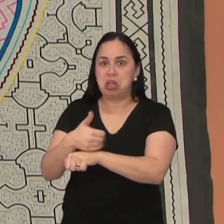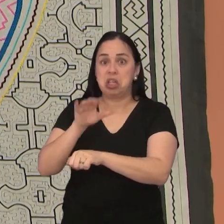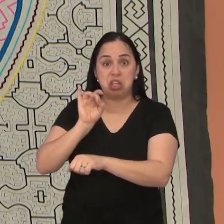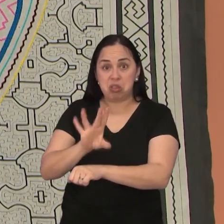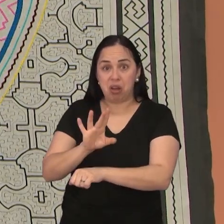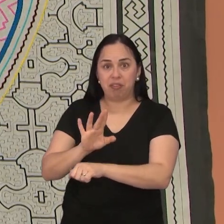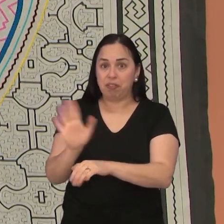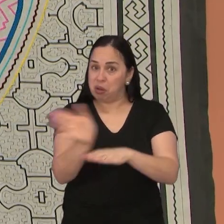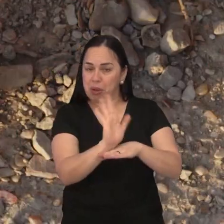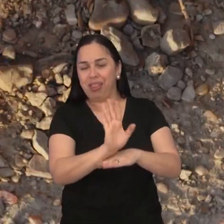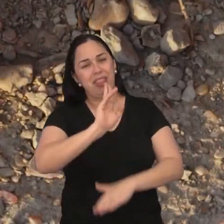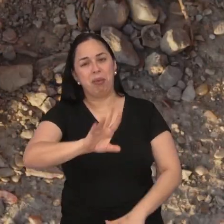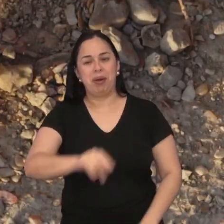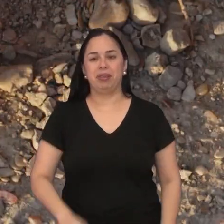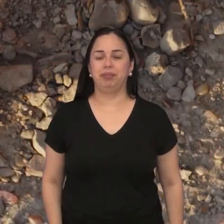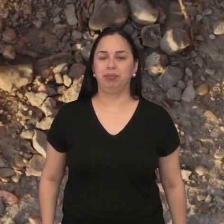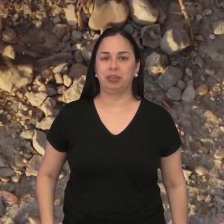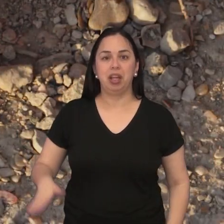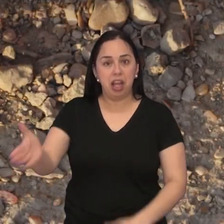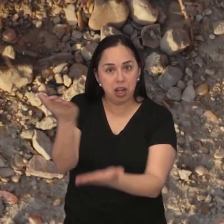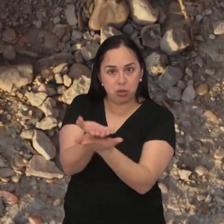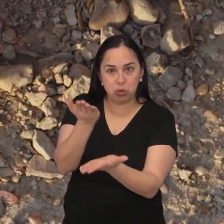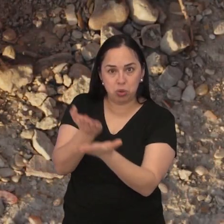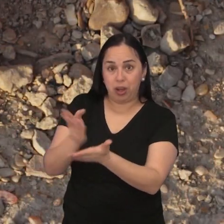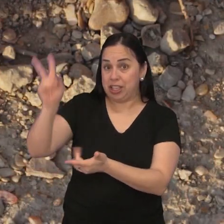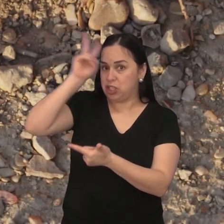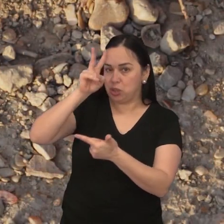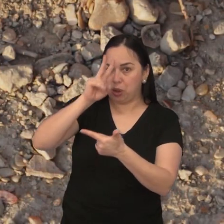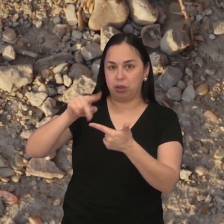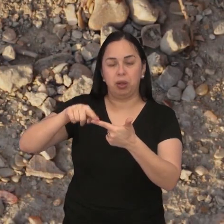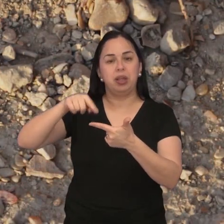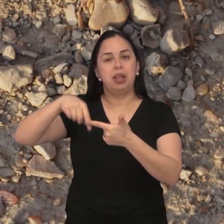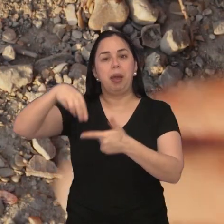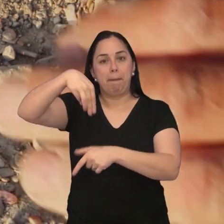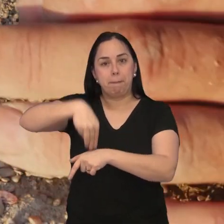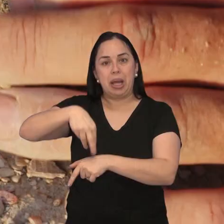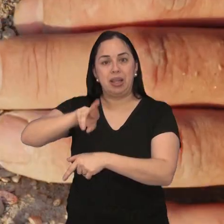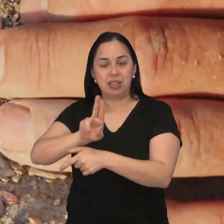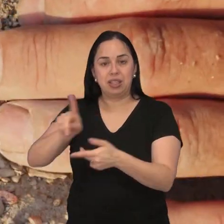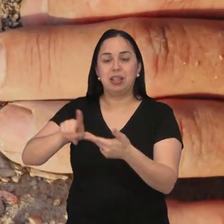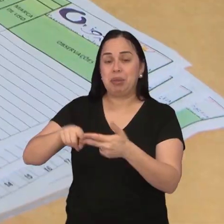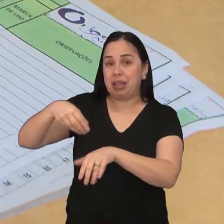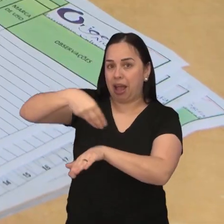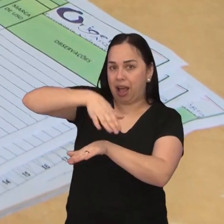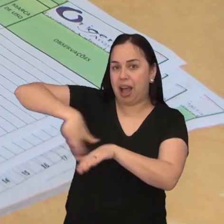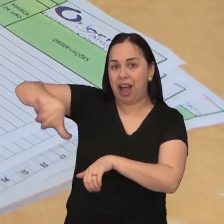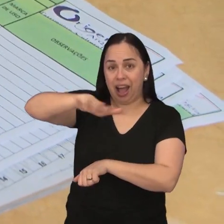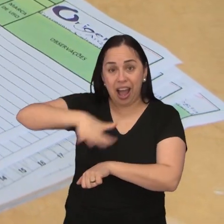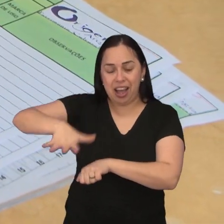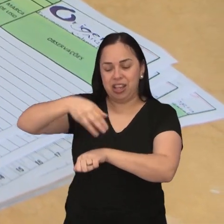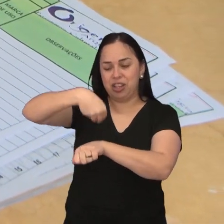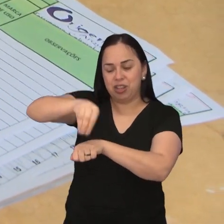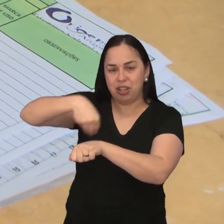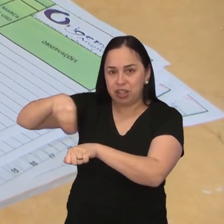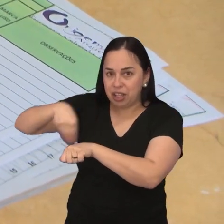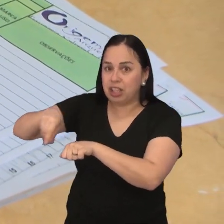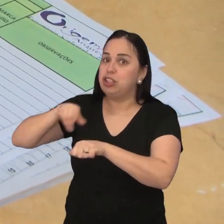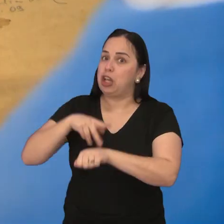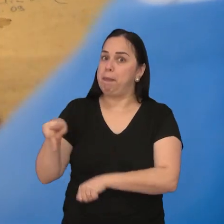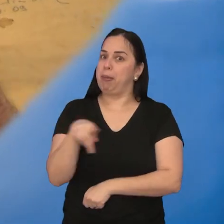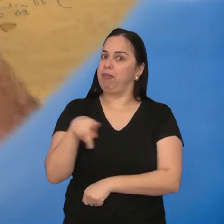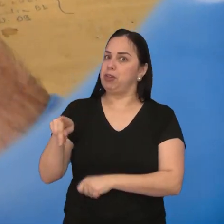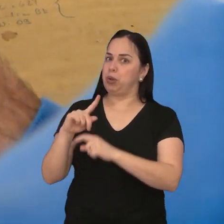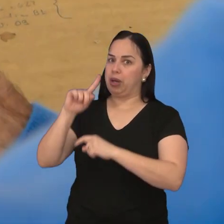que fantasia. Graduado em História, mestre e doutor em Arqueologia, já foi professor em